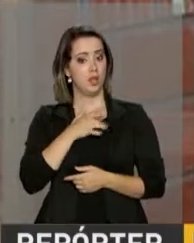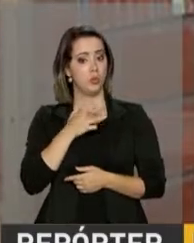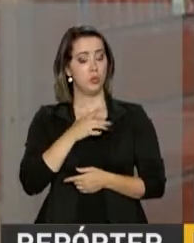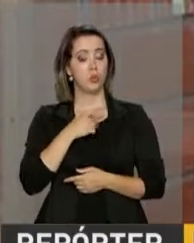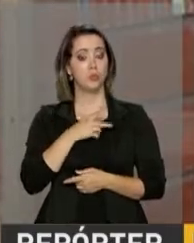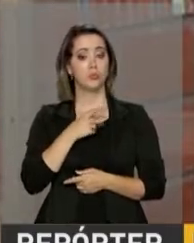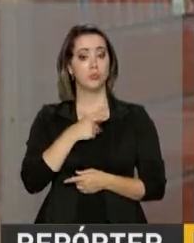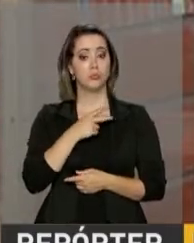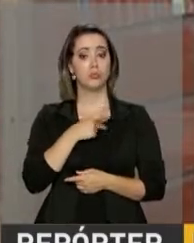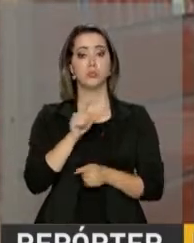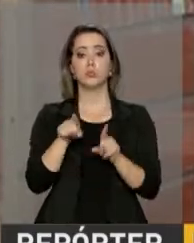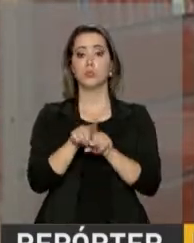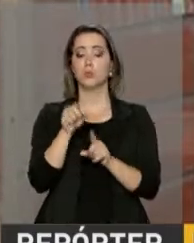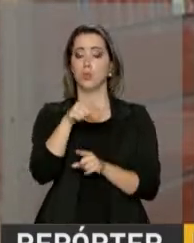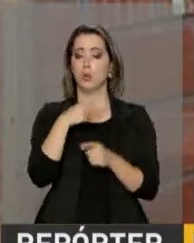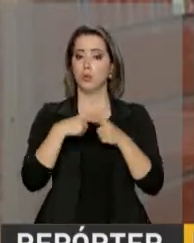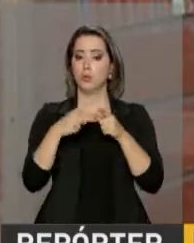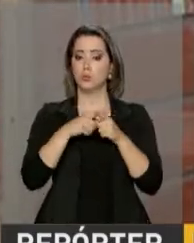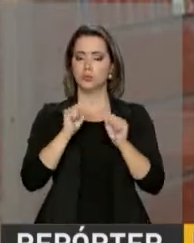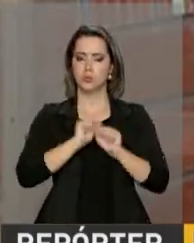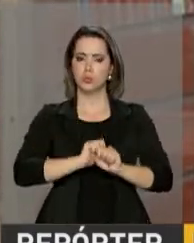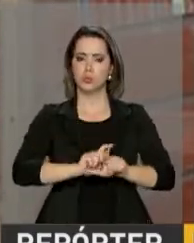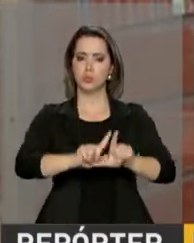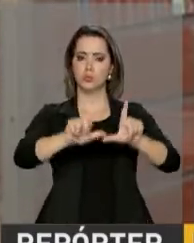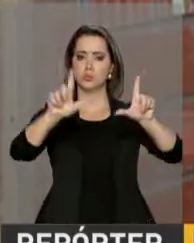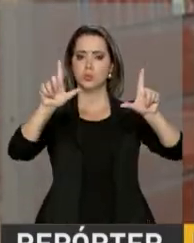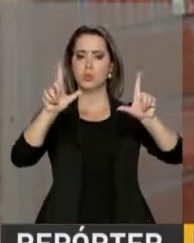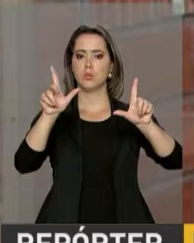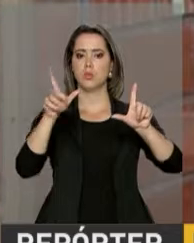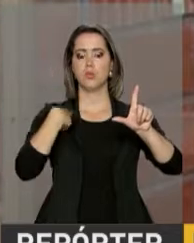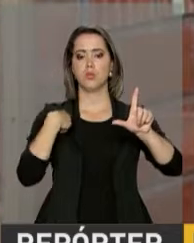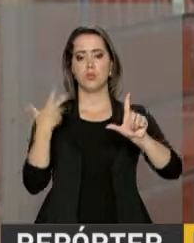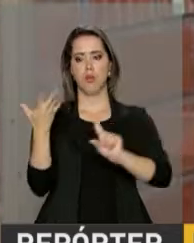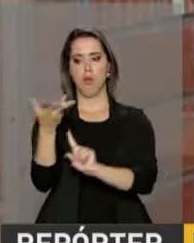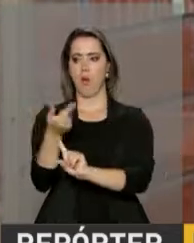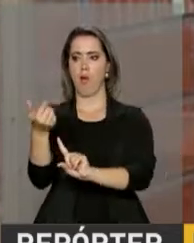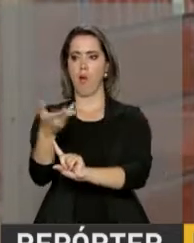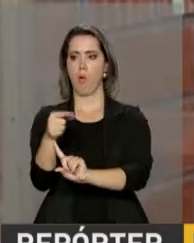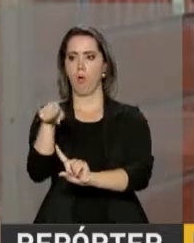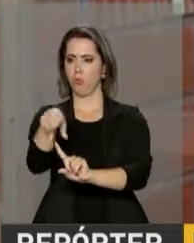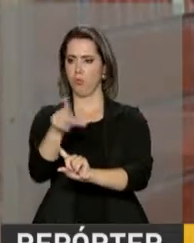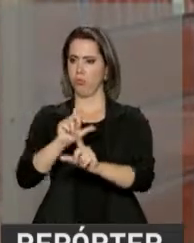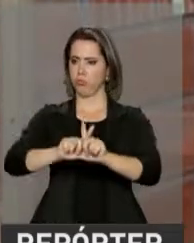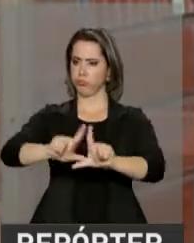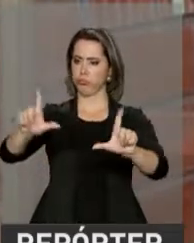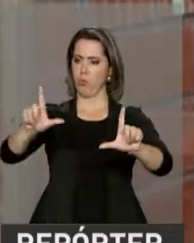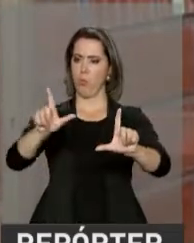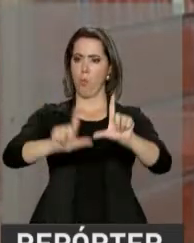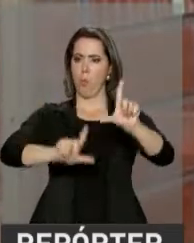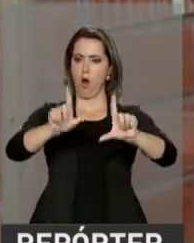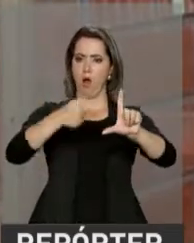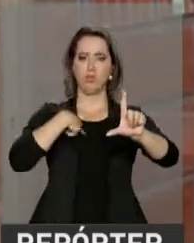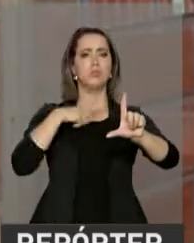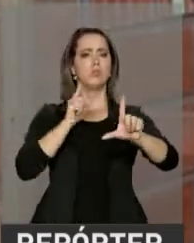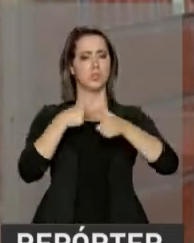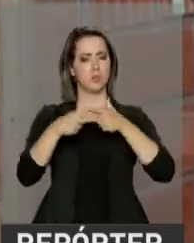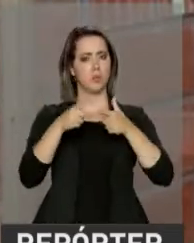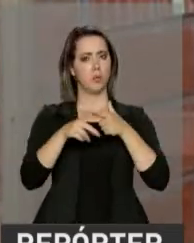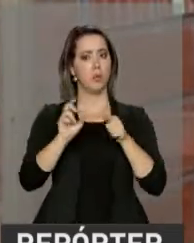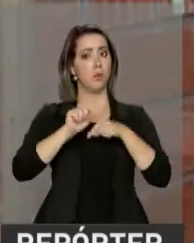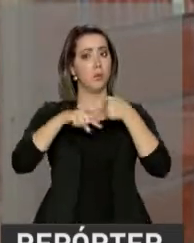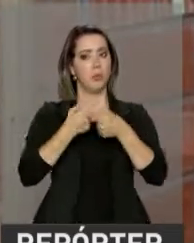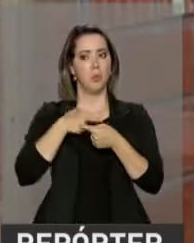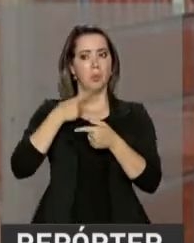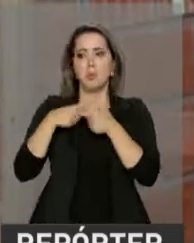o quadro uma obra saísse radioativo o que tivesse algum dano do efeito de